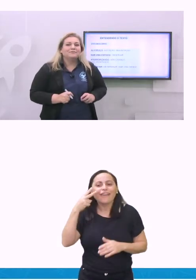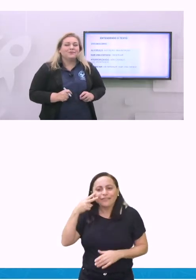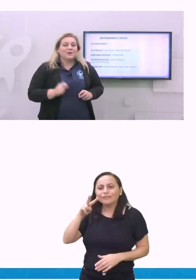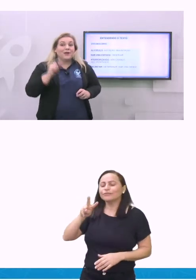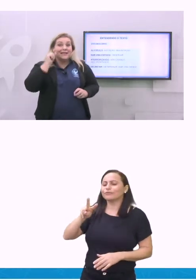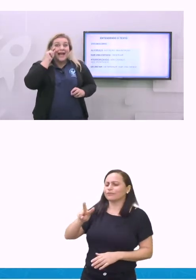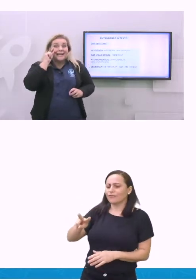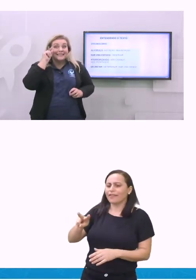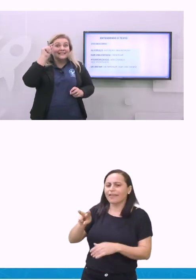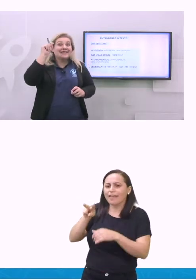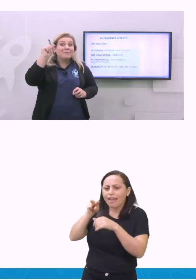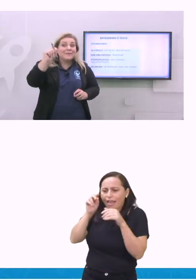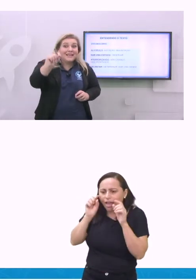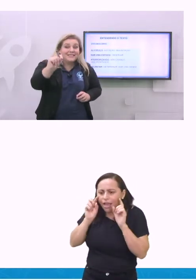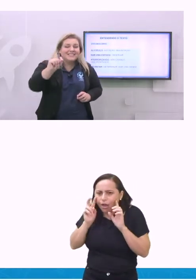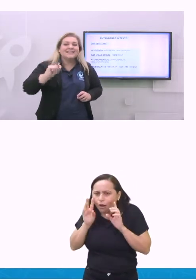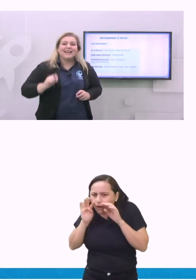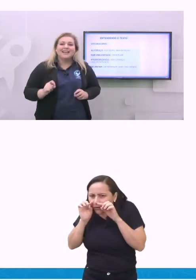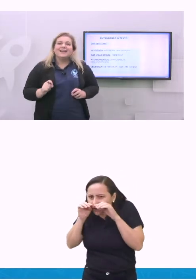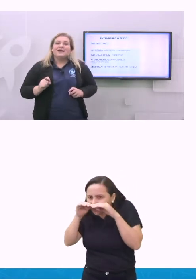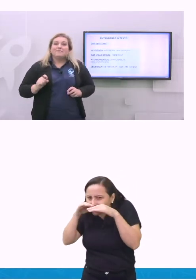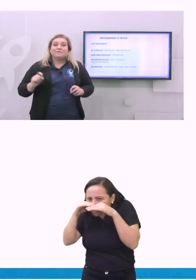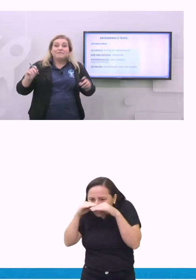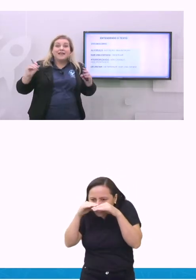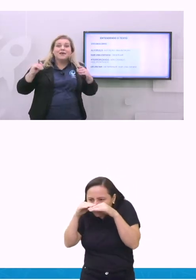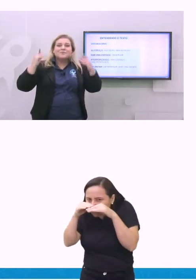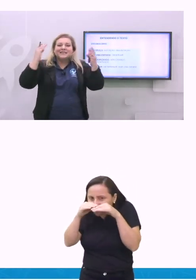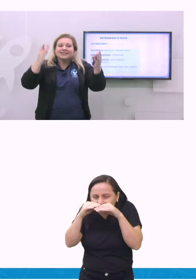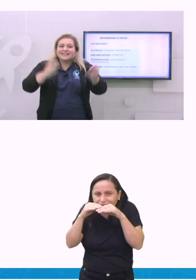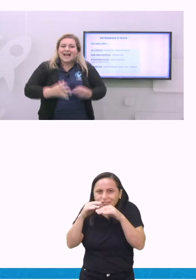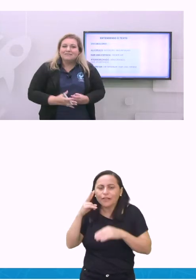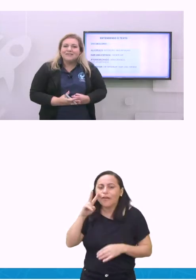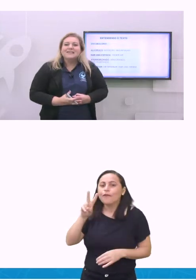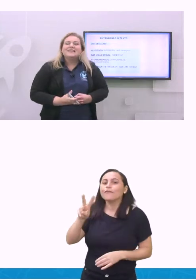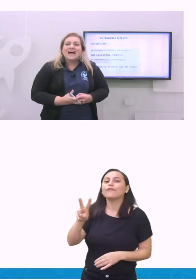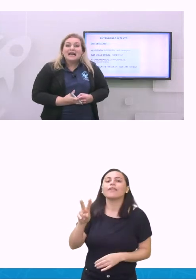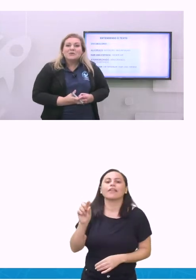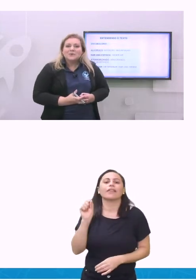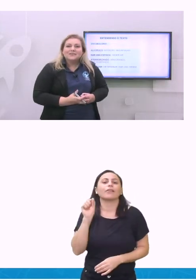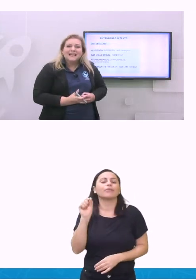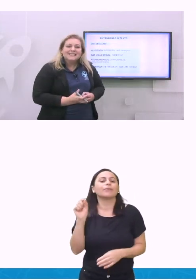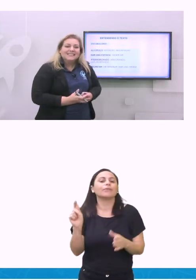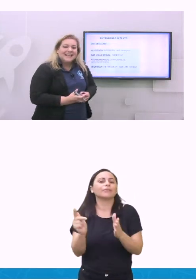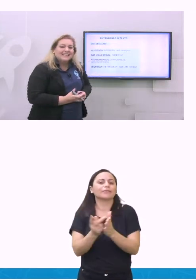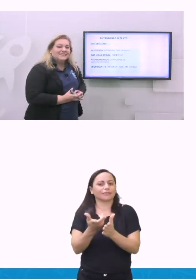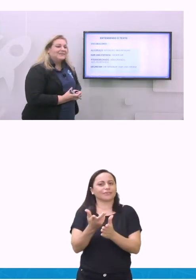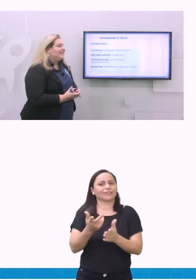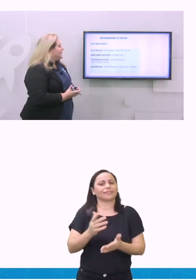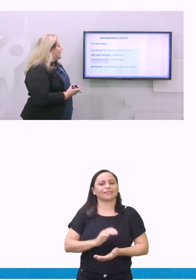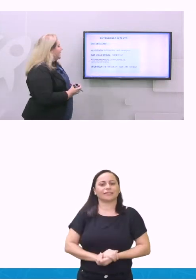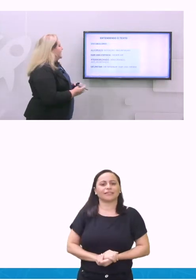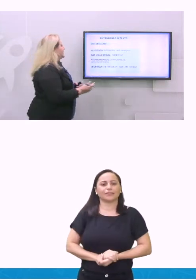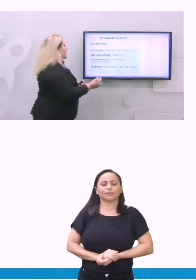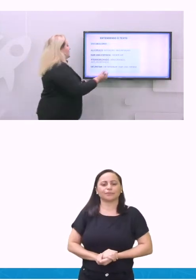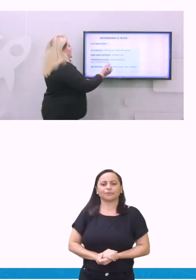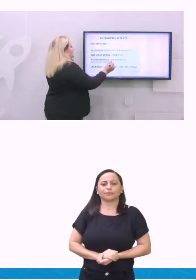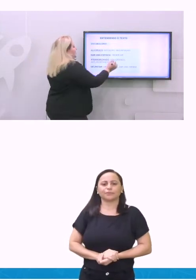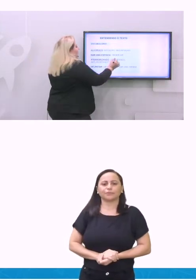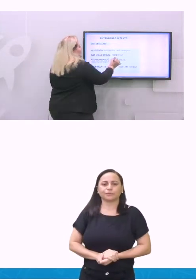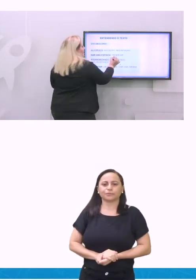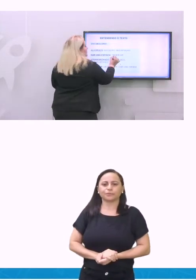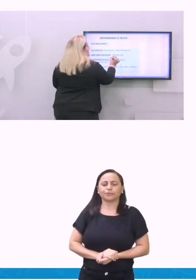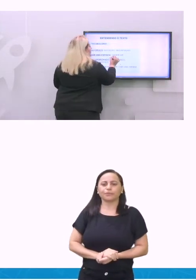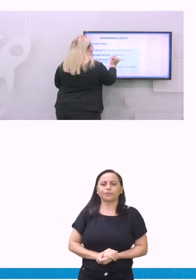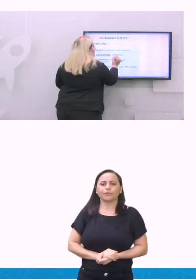observar, foi olhar atentamente, né? Ver o que estava acontecendo. E aqui, então,